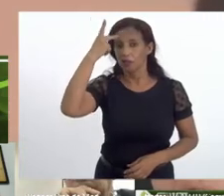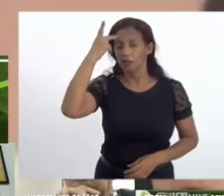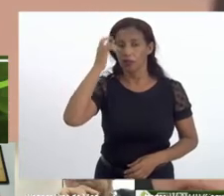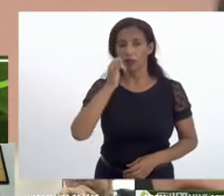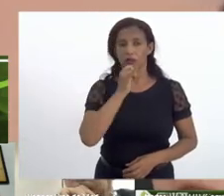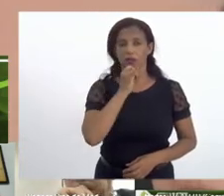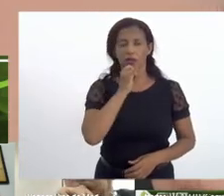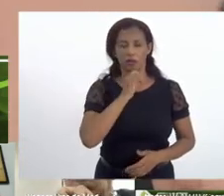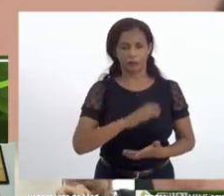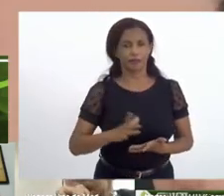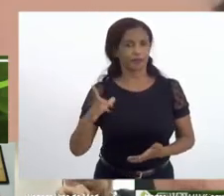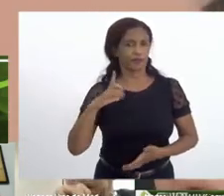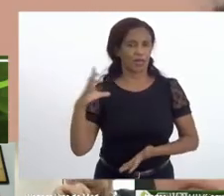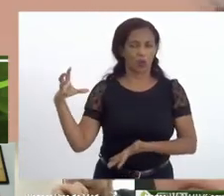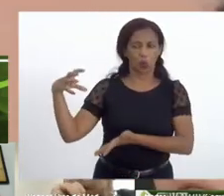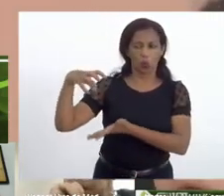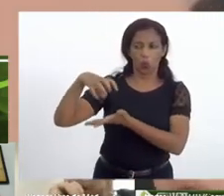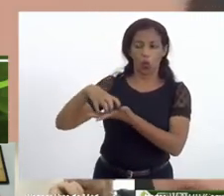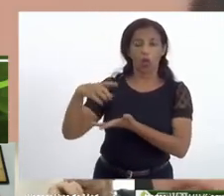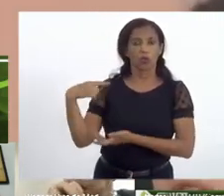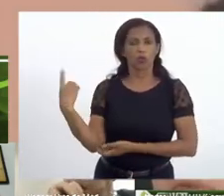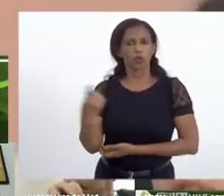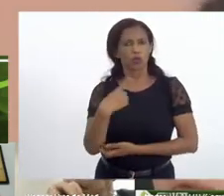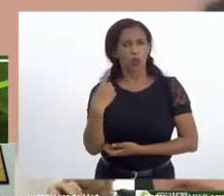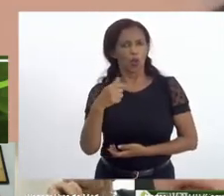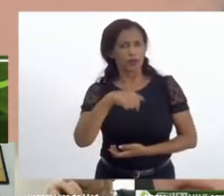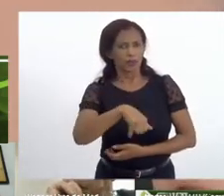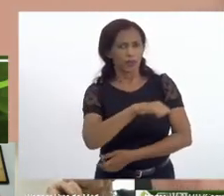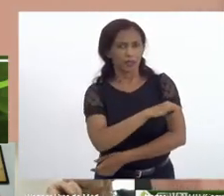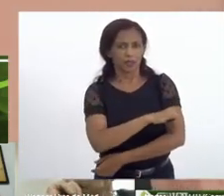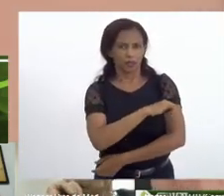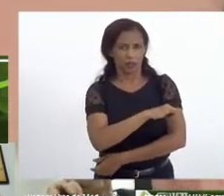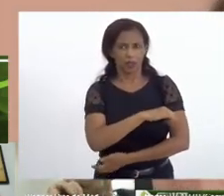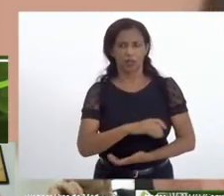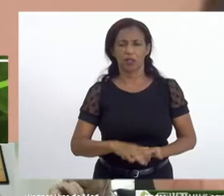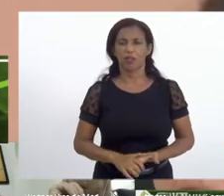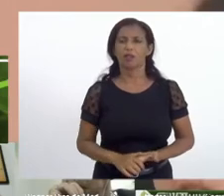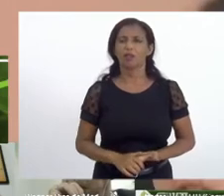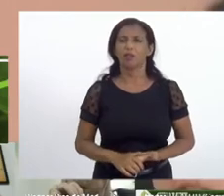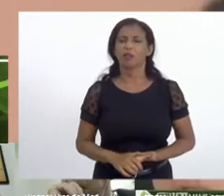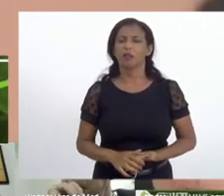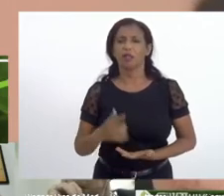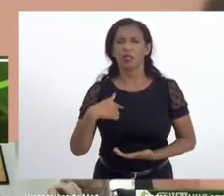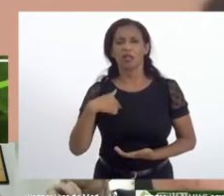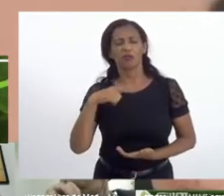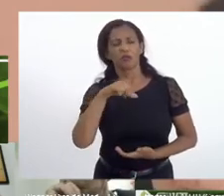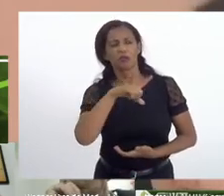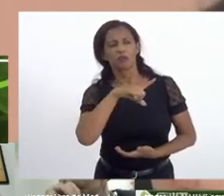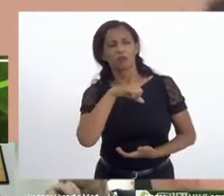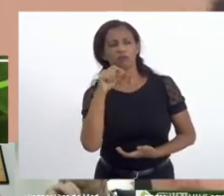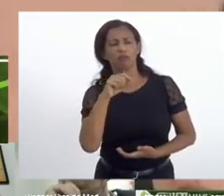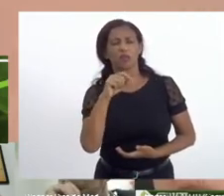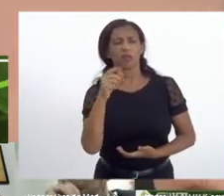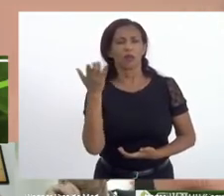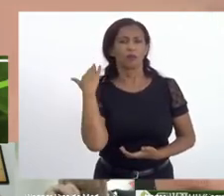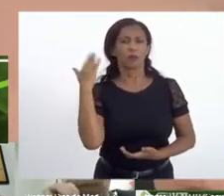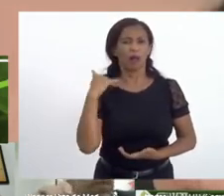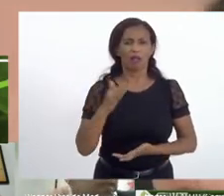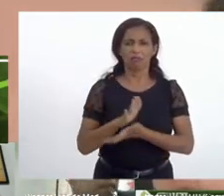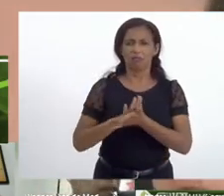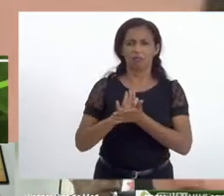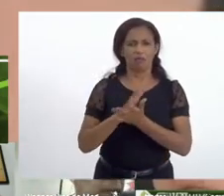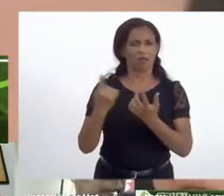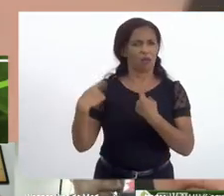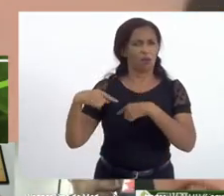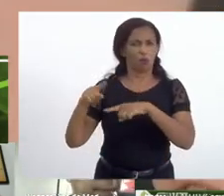tem o DAESP. Nós aqui no Rio poderíamos ter o DAERJ. Eu fiz essa sugestão na época. Nada contra